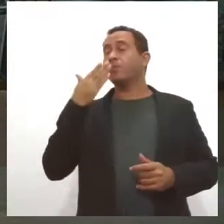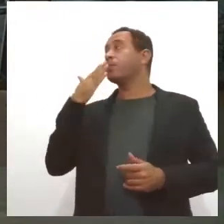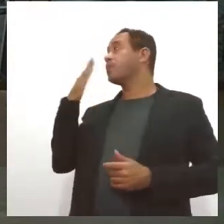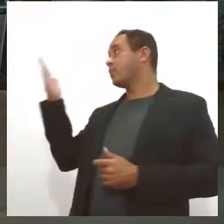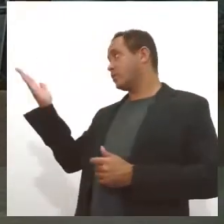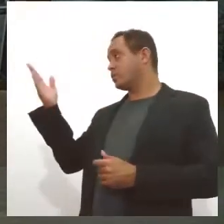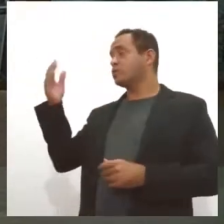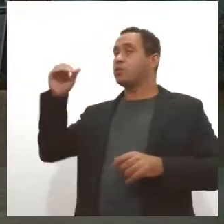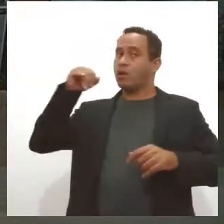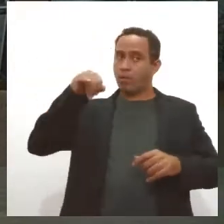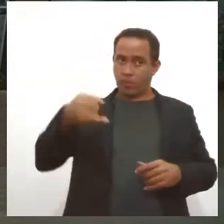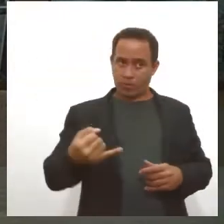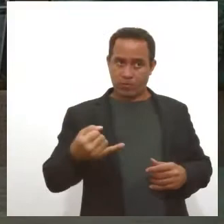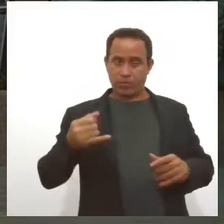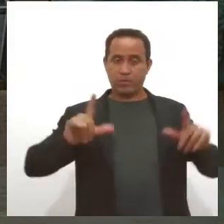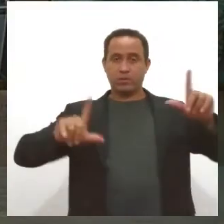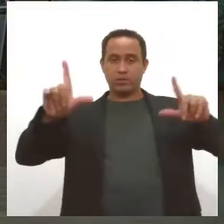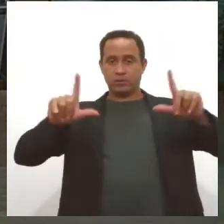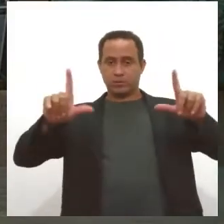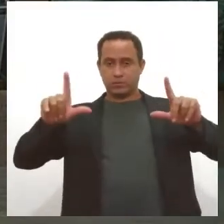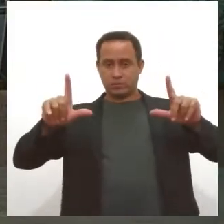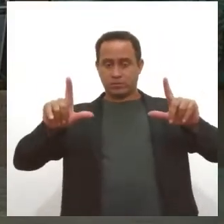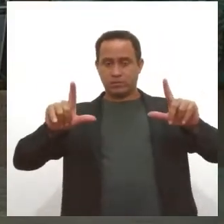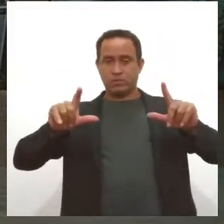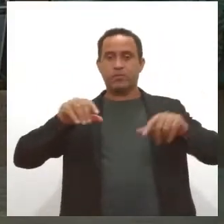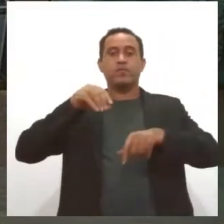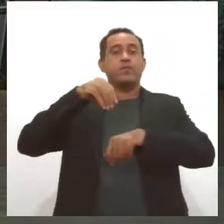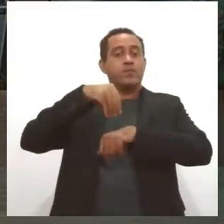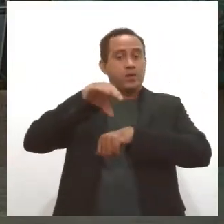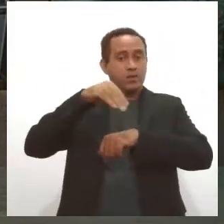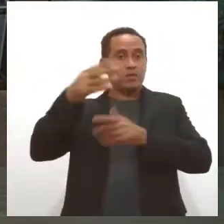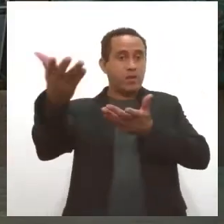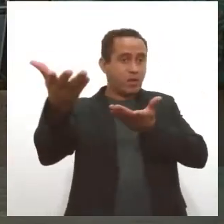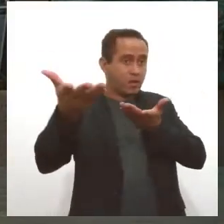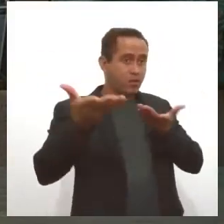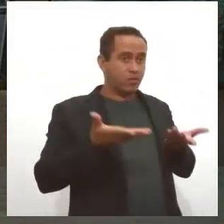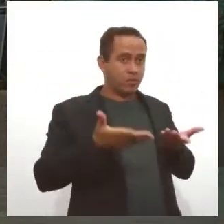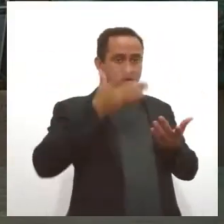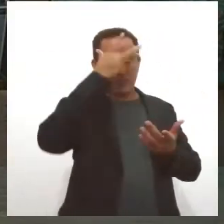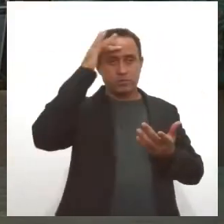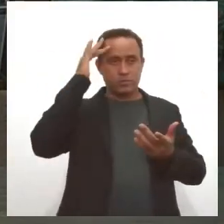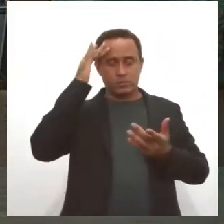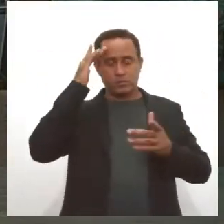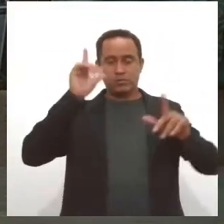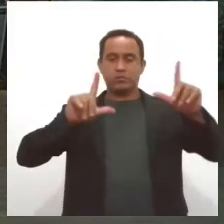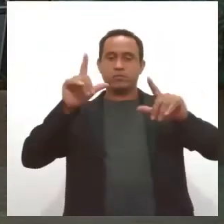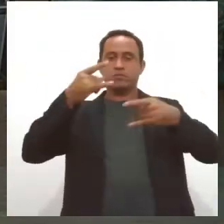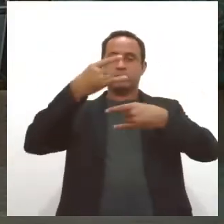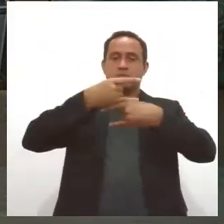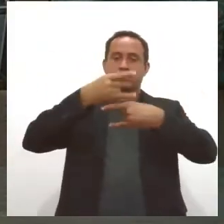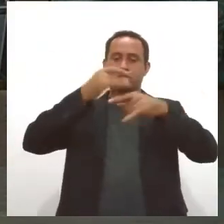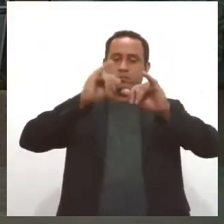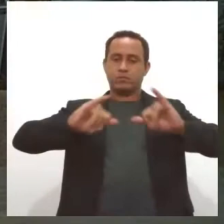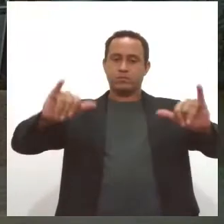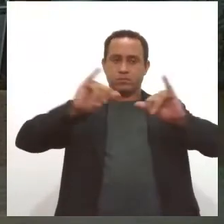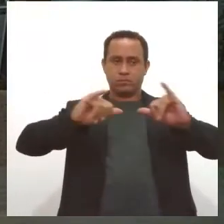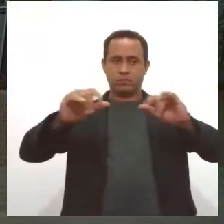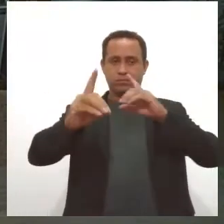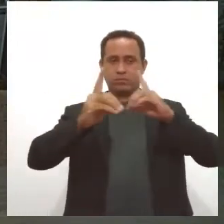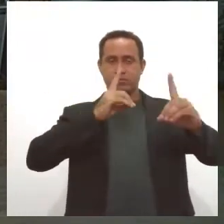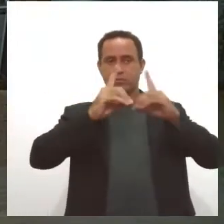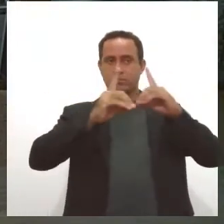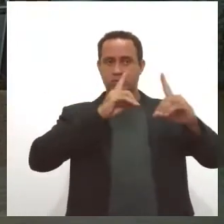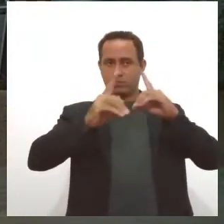a oportunidade e a audiência do nosso Jornal da Lese para convidar as pessoas, né, a assistir a essa campanha, a esses debates, a